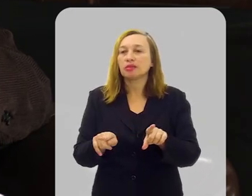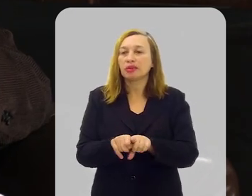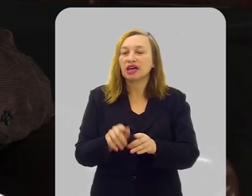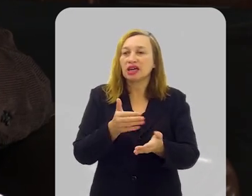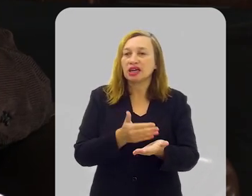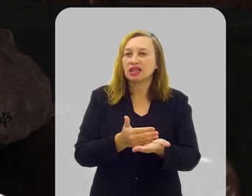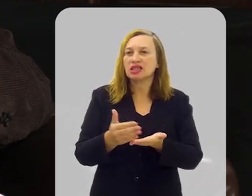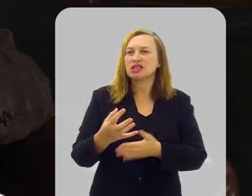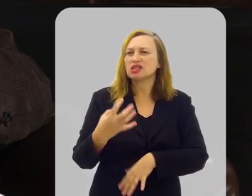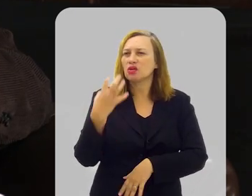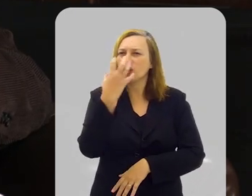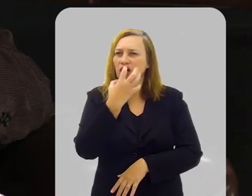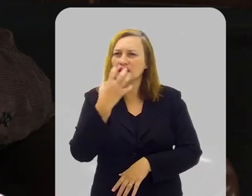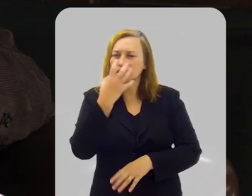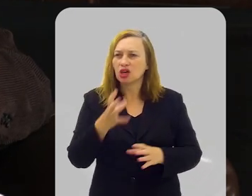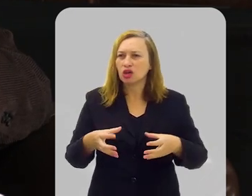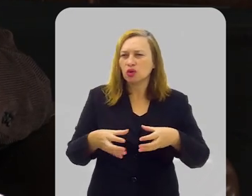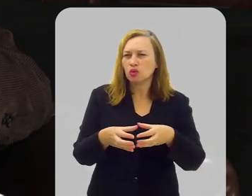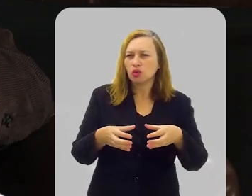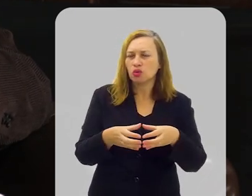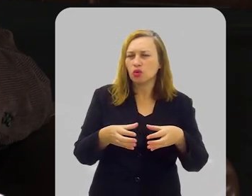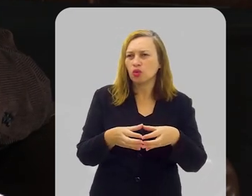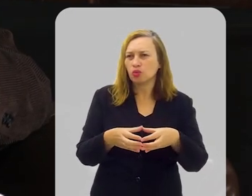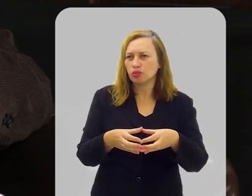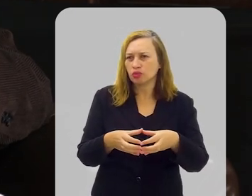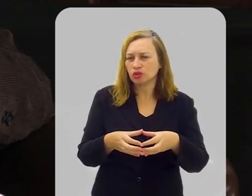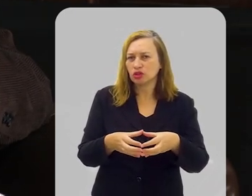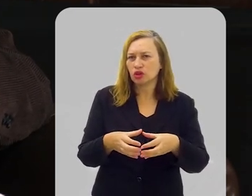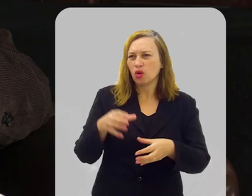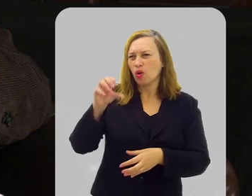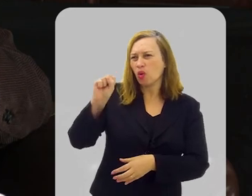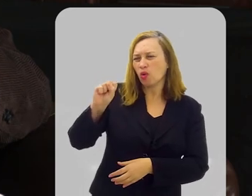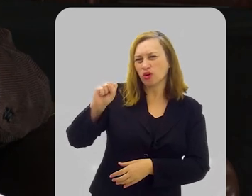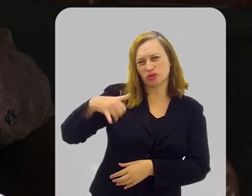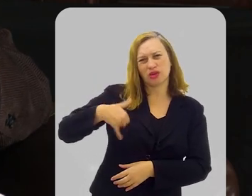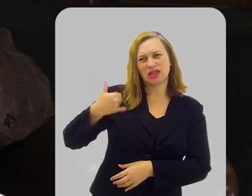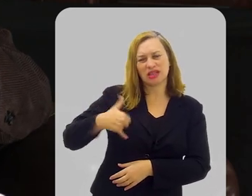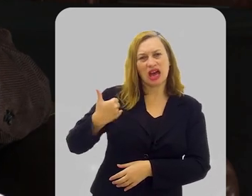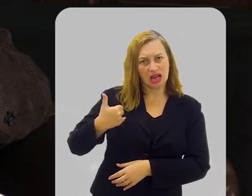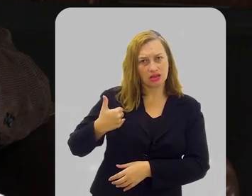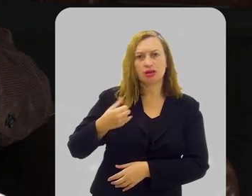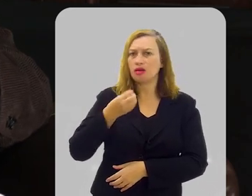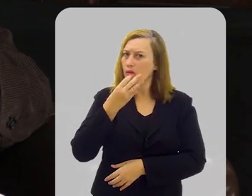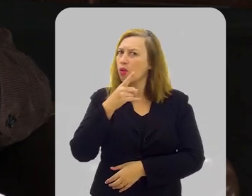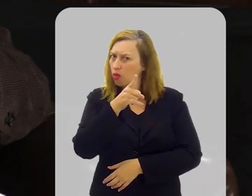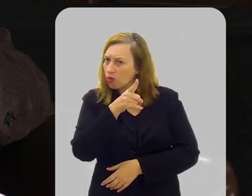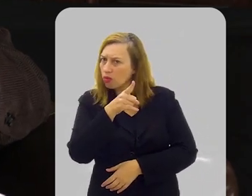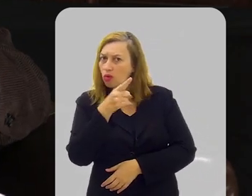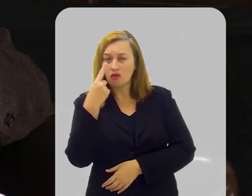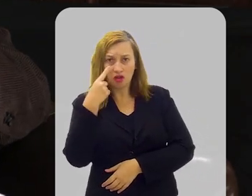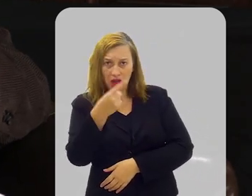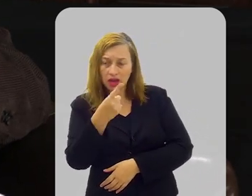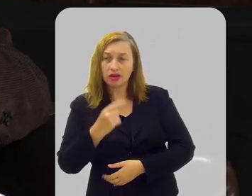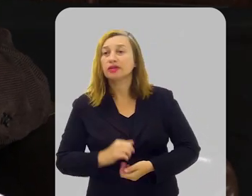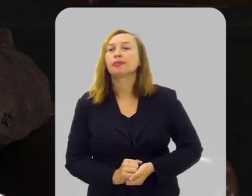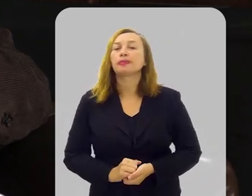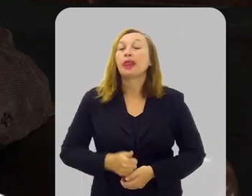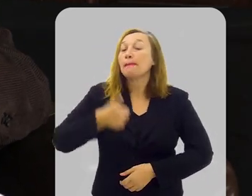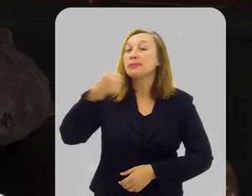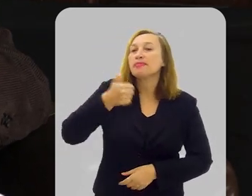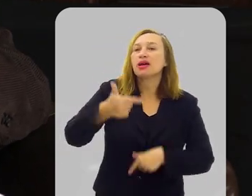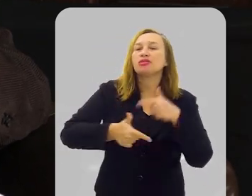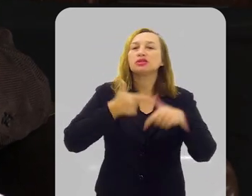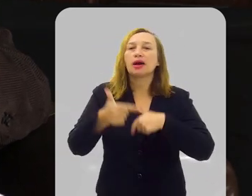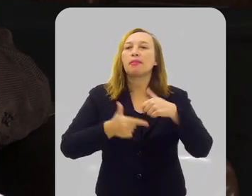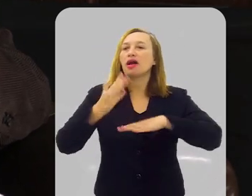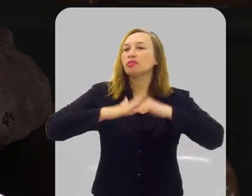a cantar em corais aos 8 anos de idade. É brabo. Segura que tem mais, você achou que acabou?